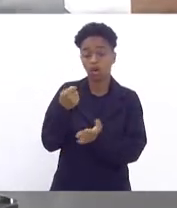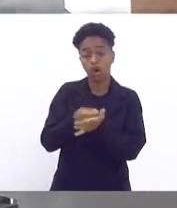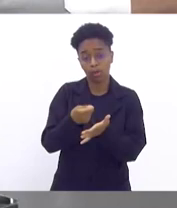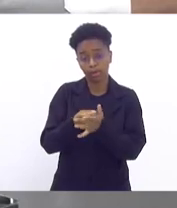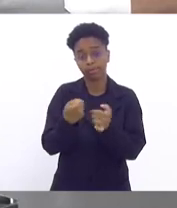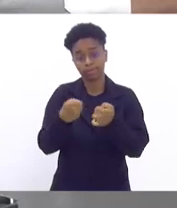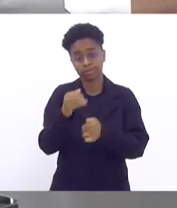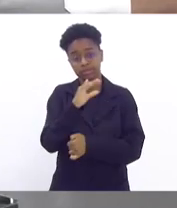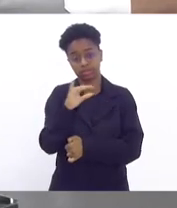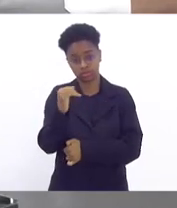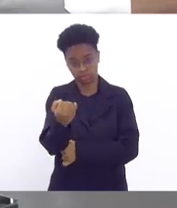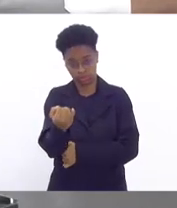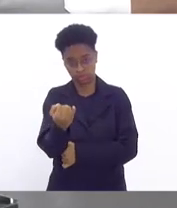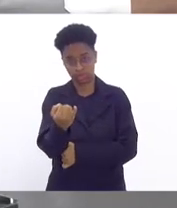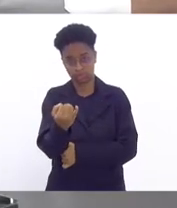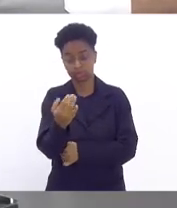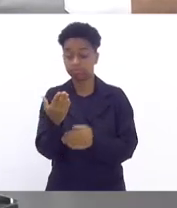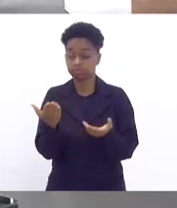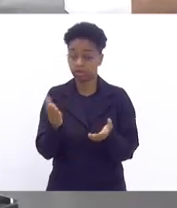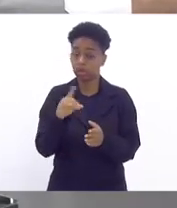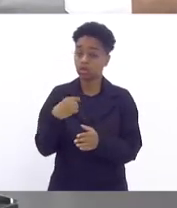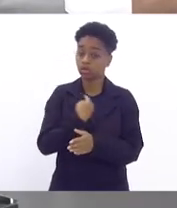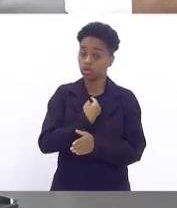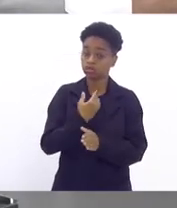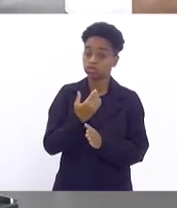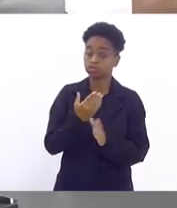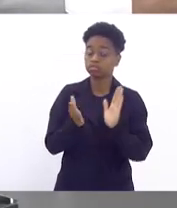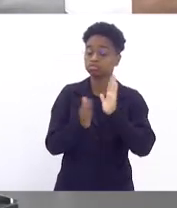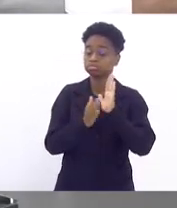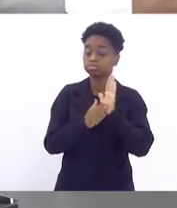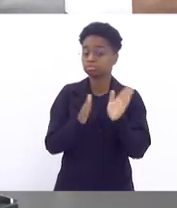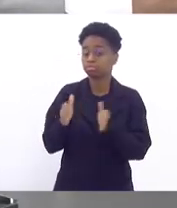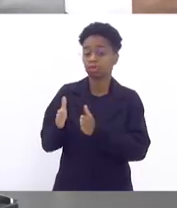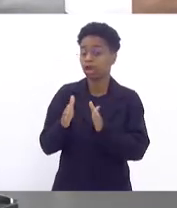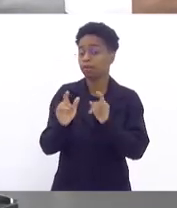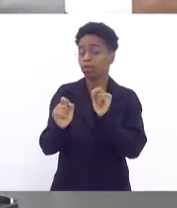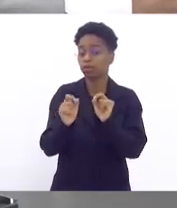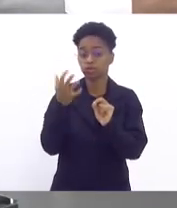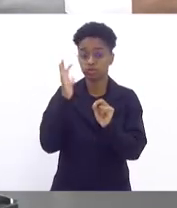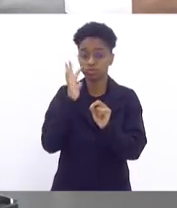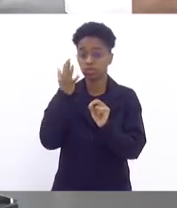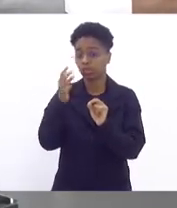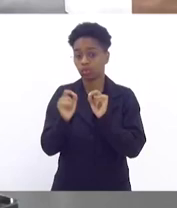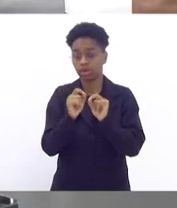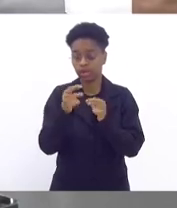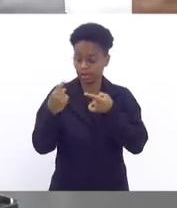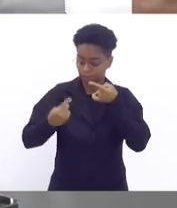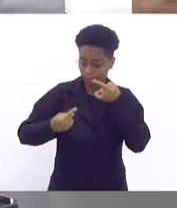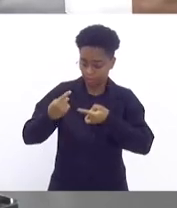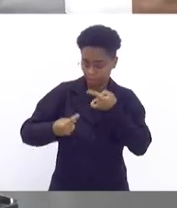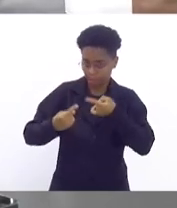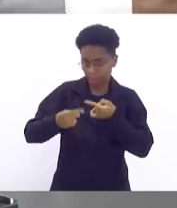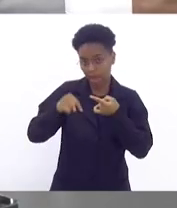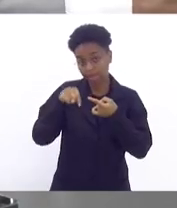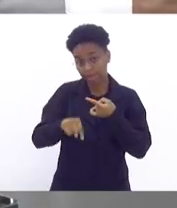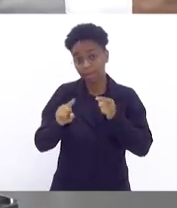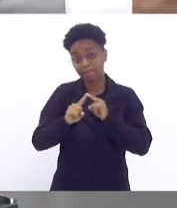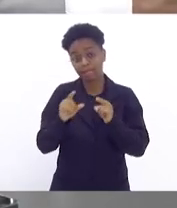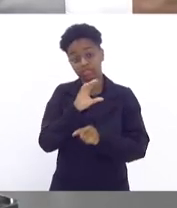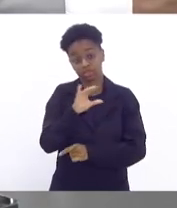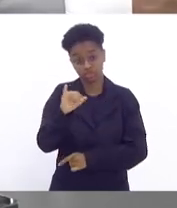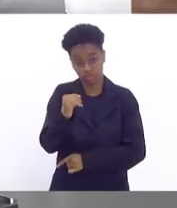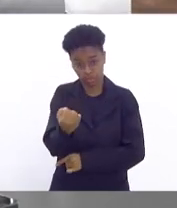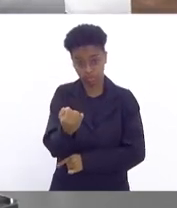ccj um caminho que chegamos a propor aqui era que nós fizessemos a discussão e a própria ccj se tornasse